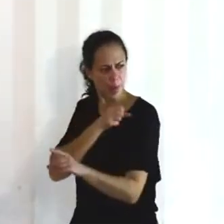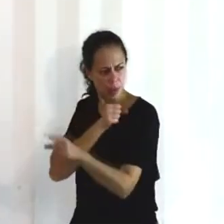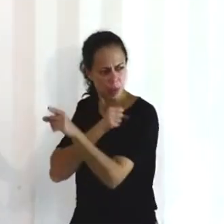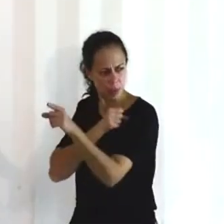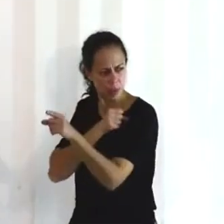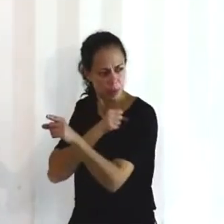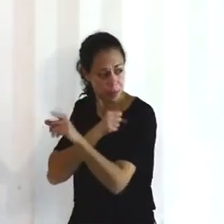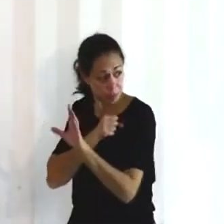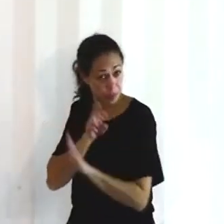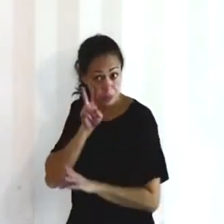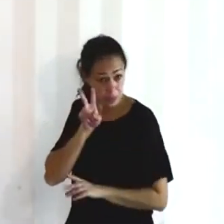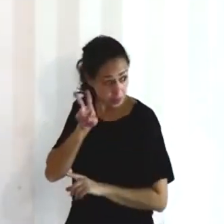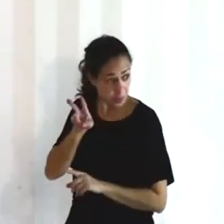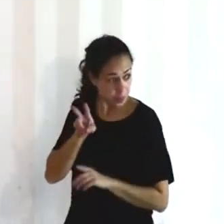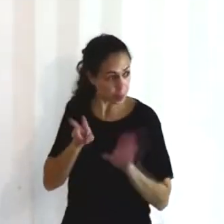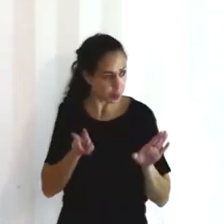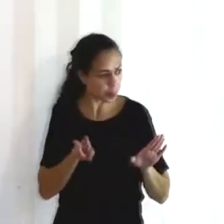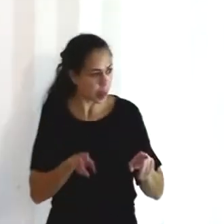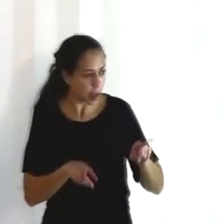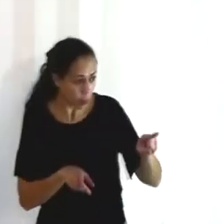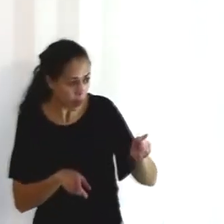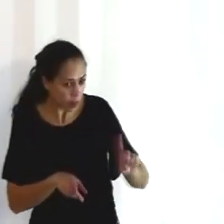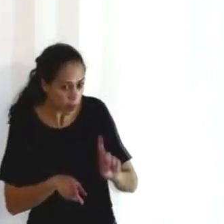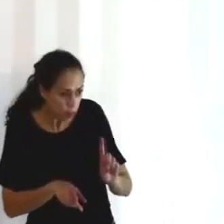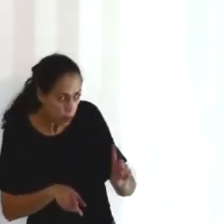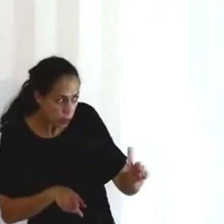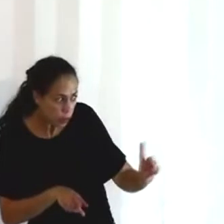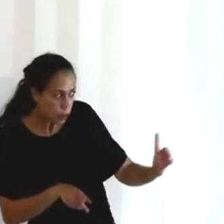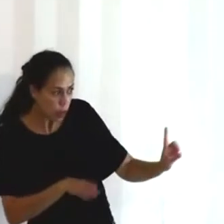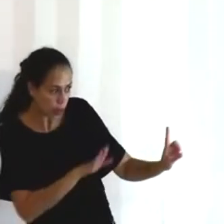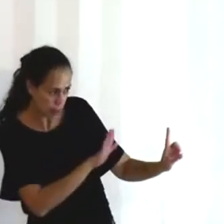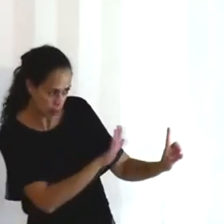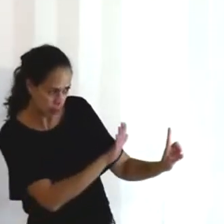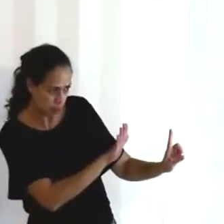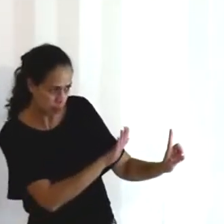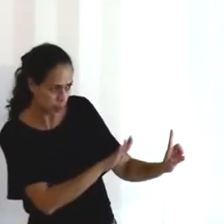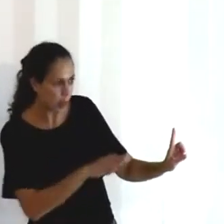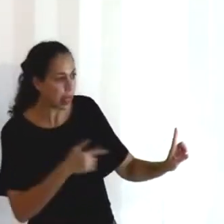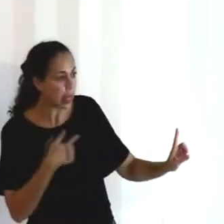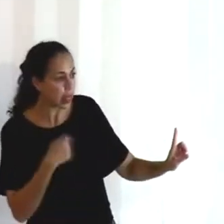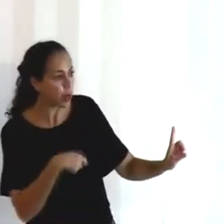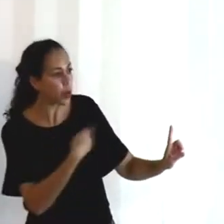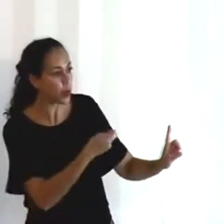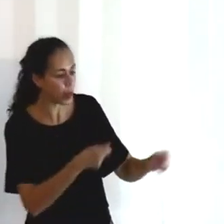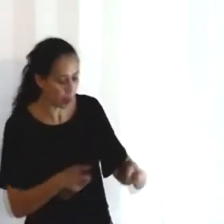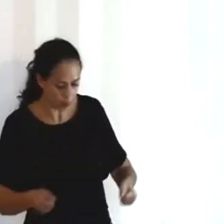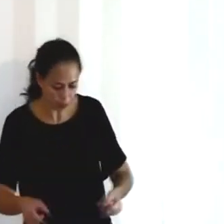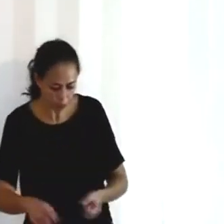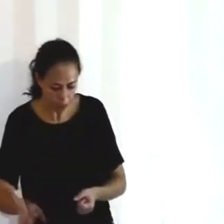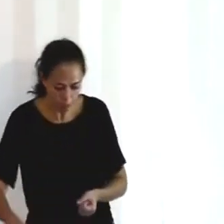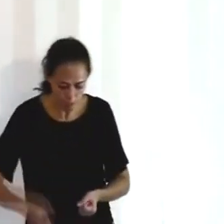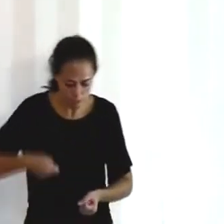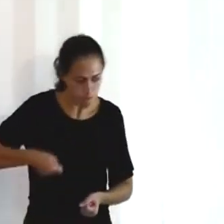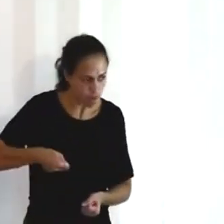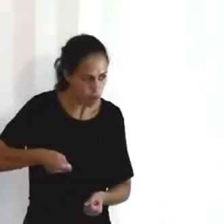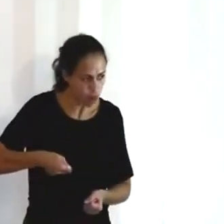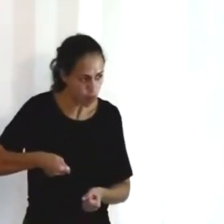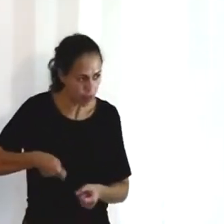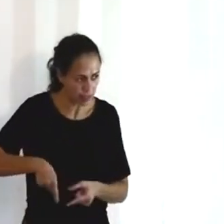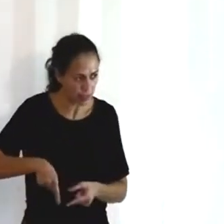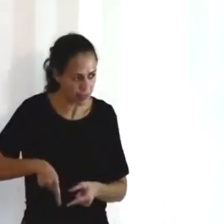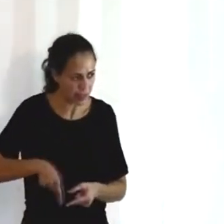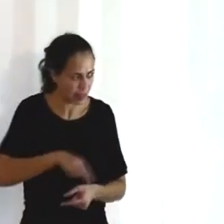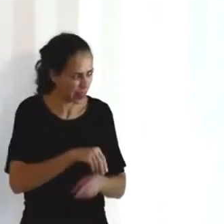de argila, e você vai jogar essa argila lá naquele lençol.